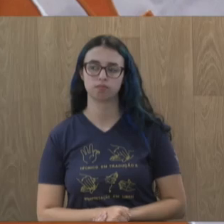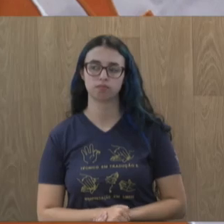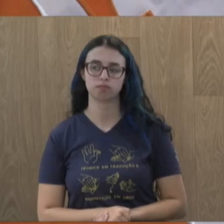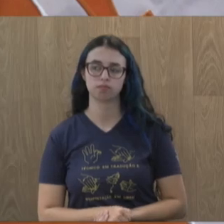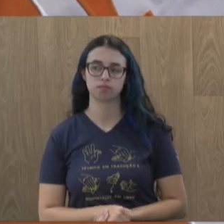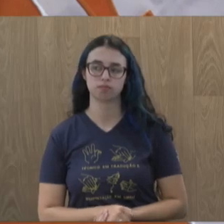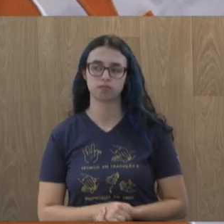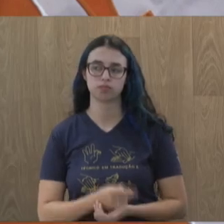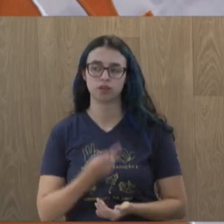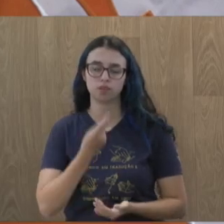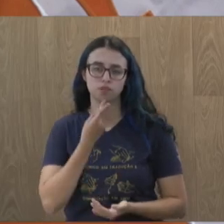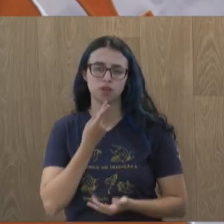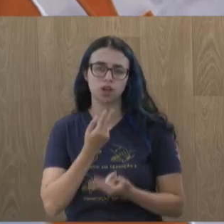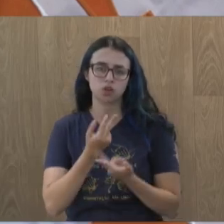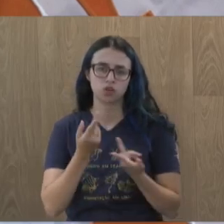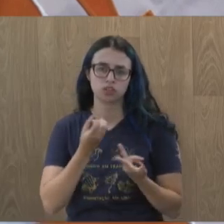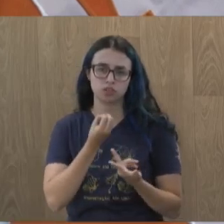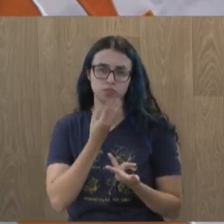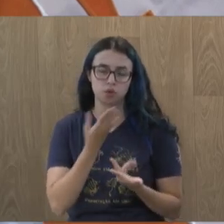Falar um pouquinho de coisa boa.